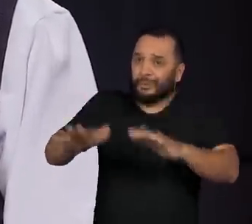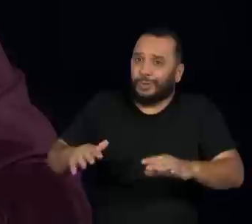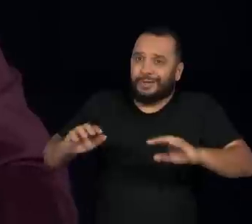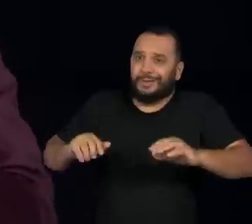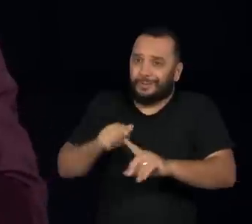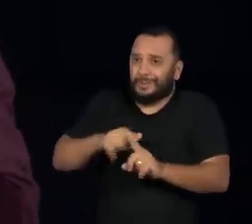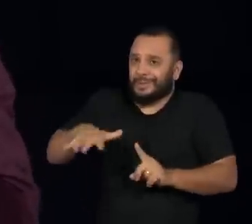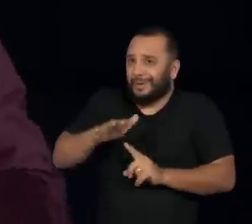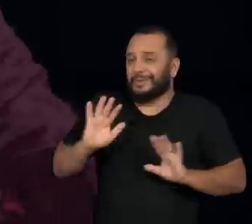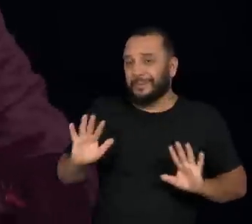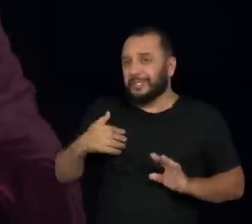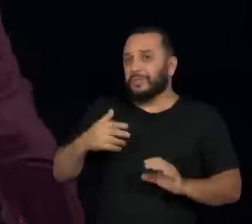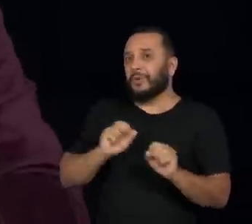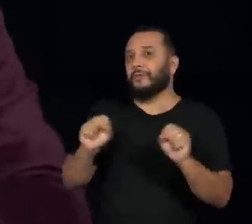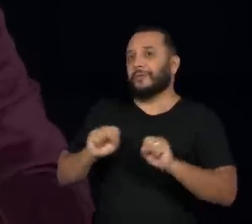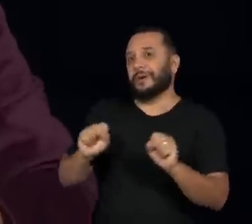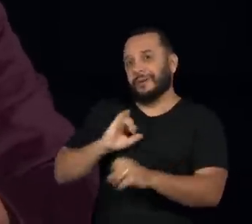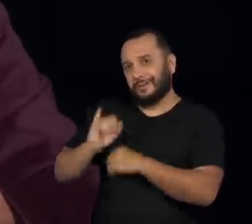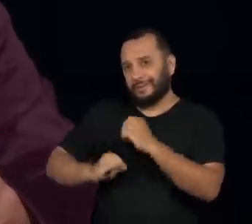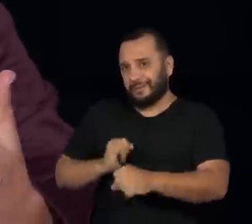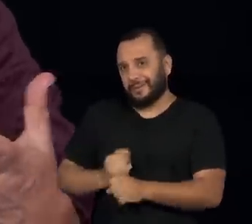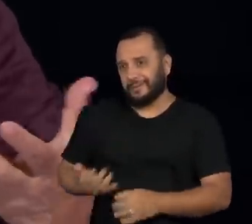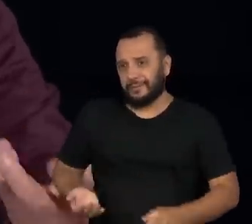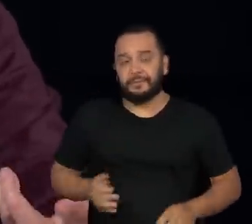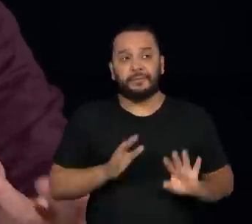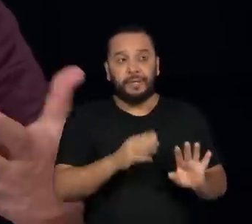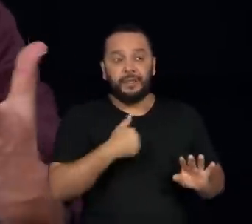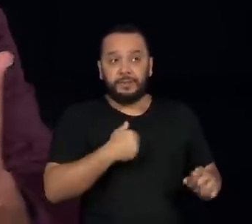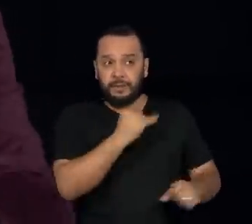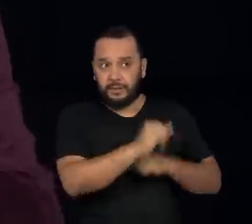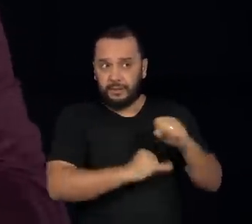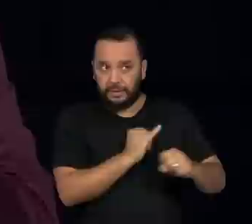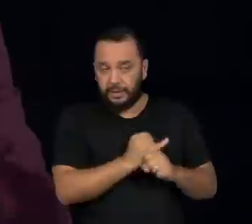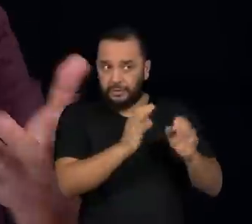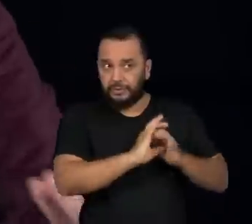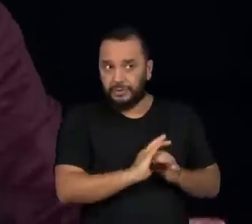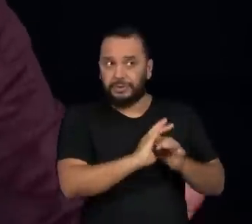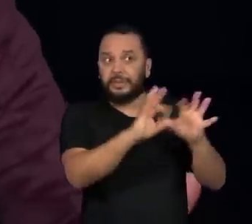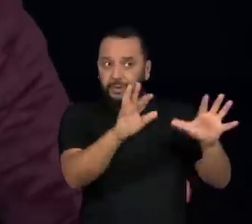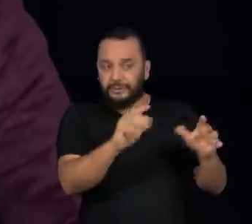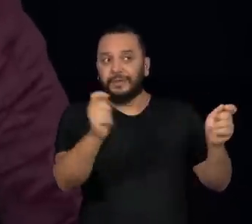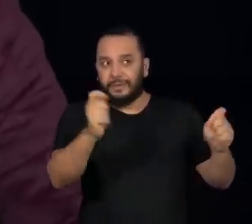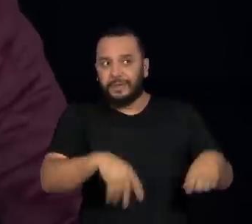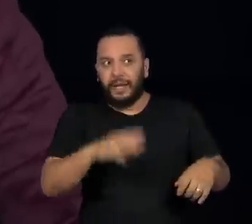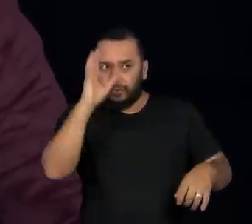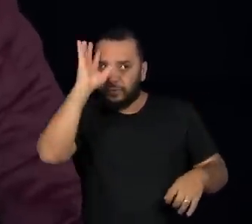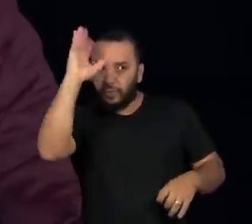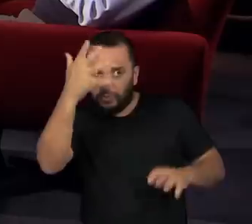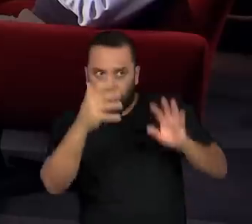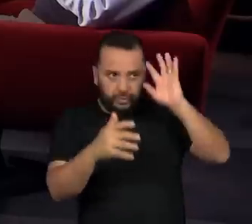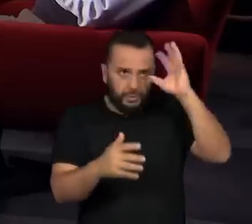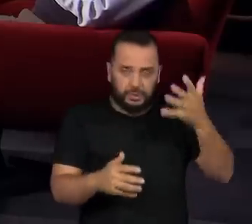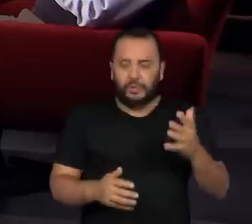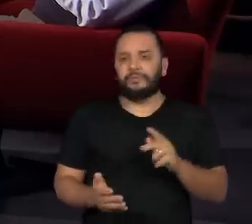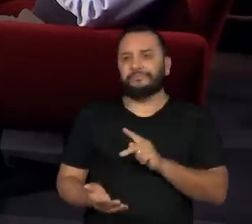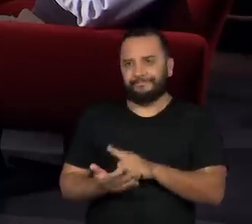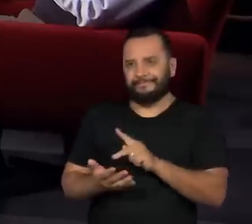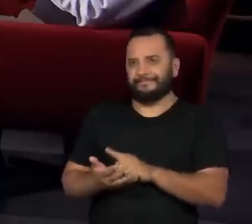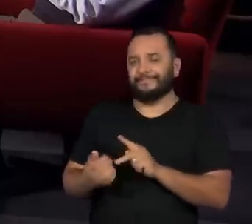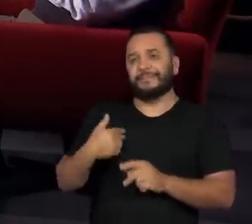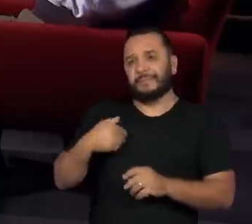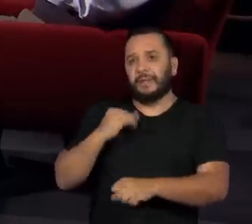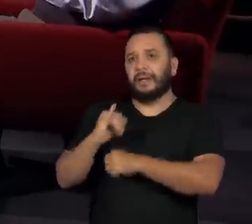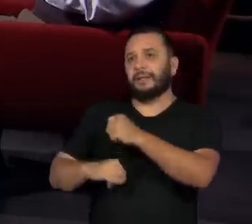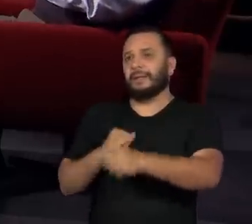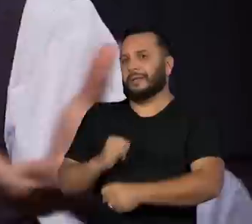mas você acredita que é mantendo a internet livre é que podemos encontrar soluções não é isso de novo a internet é como